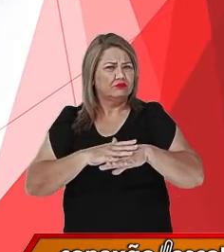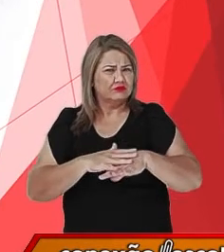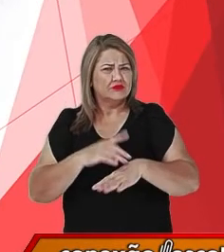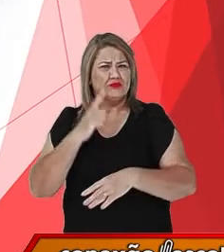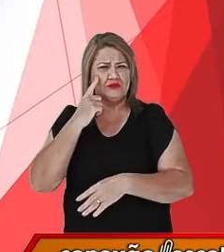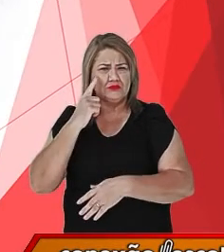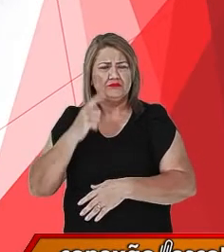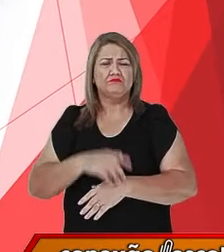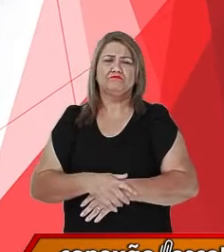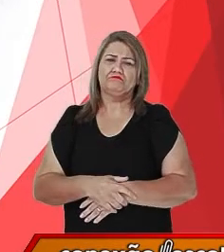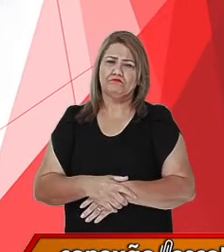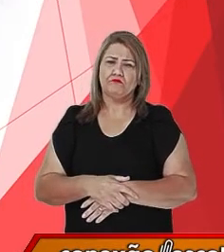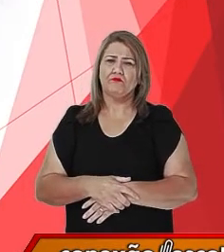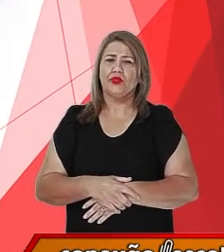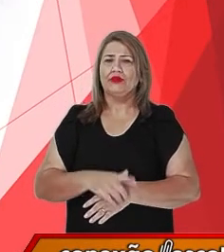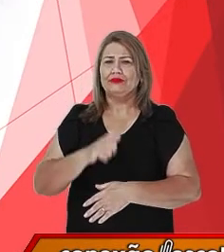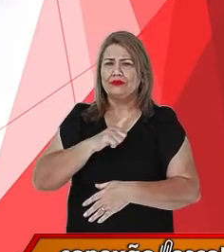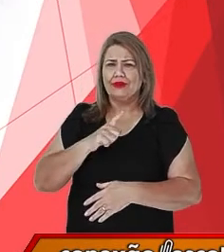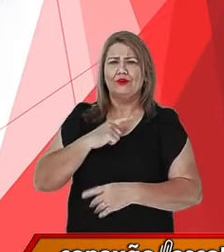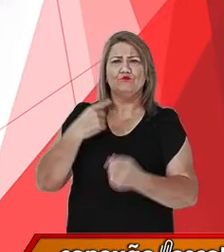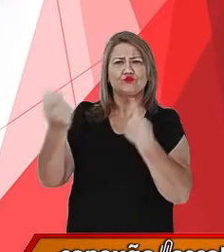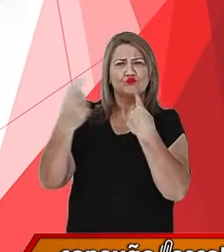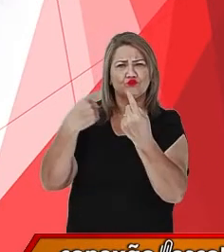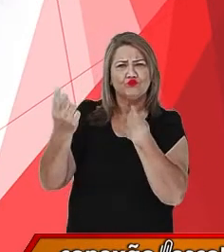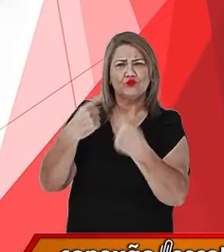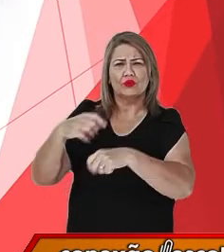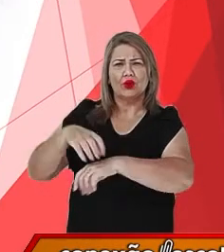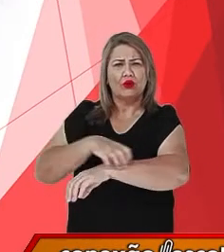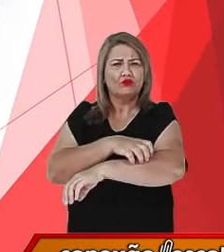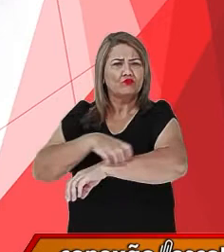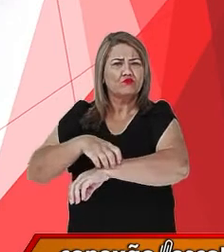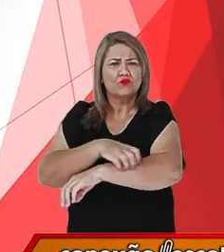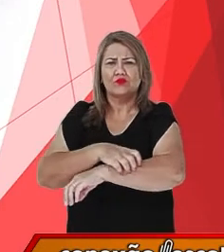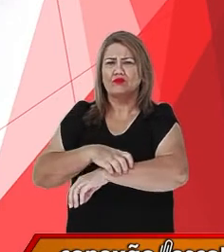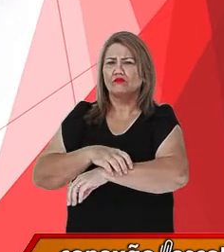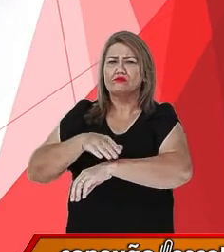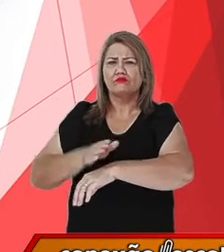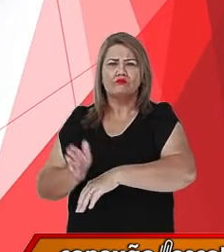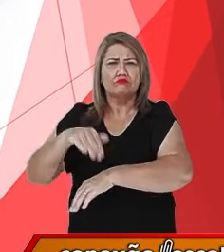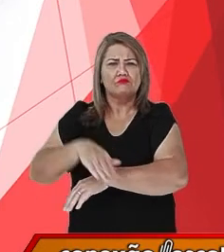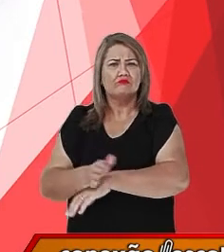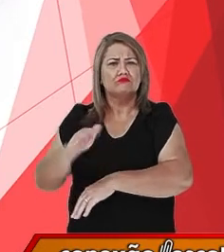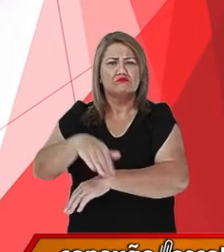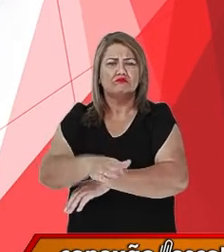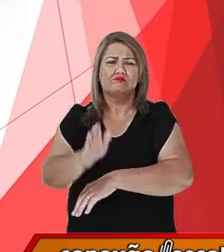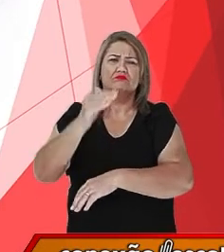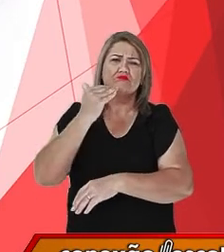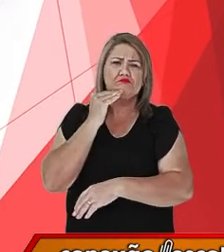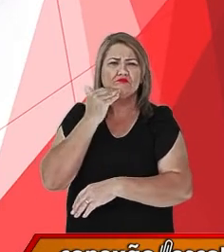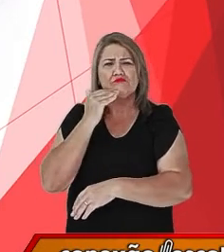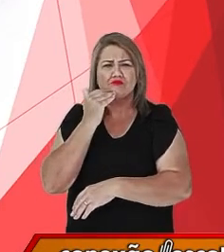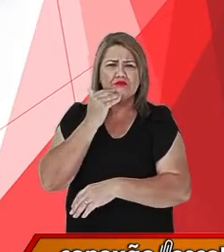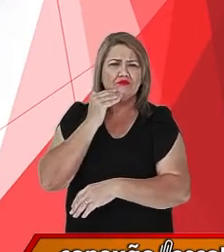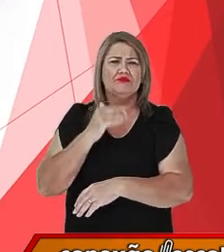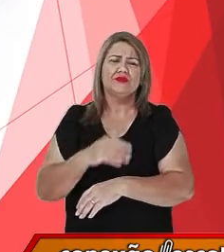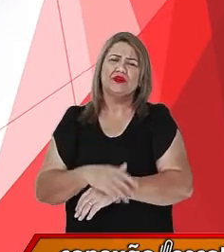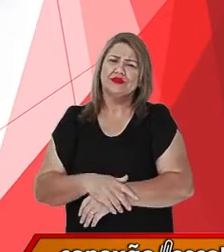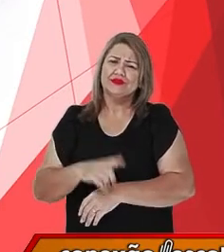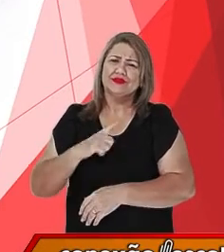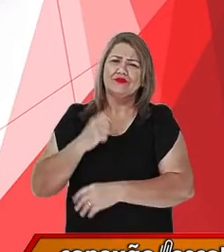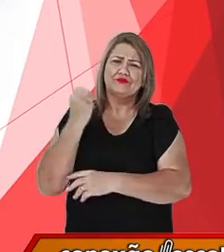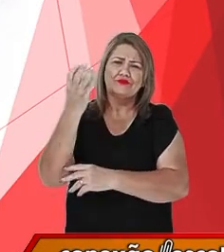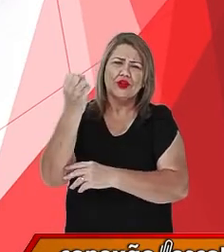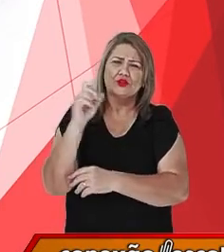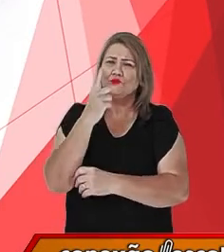estado. As rodovias, muitas não asfaltadas, em péssimo estado, fez com que as viagens fossem